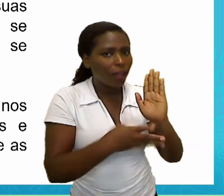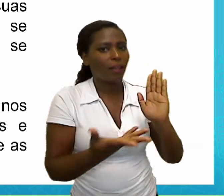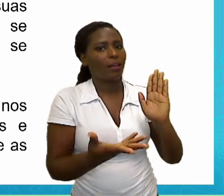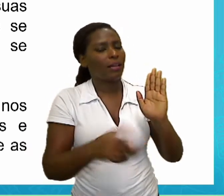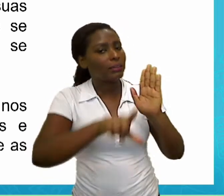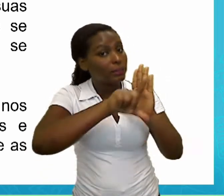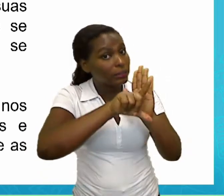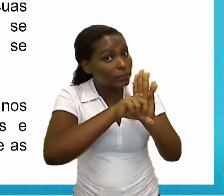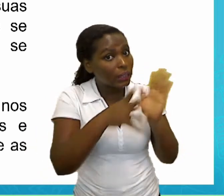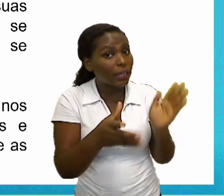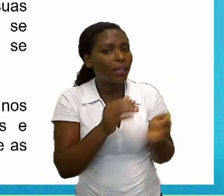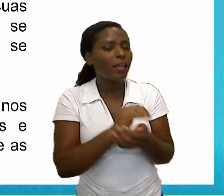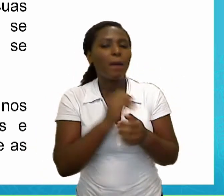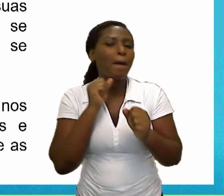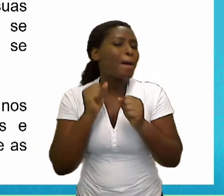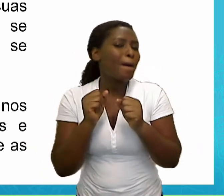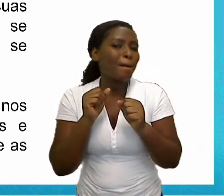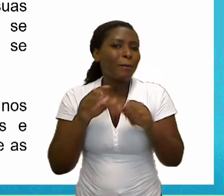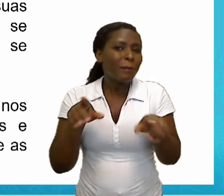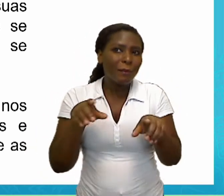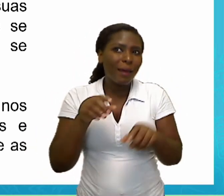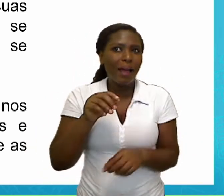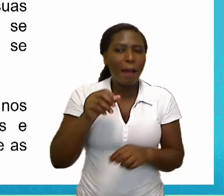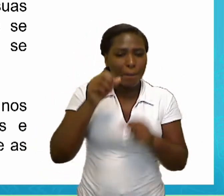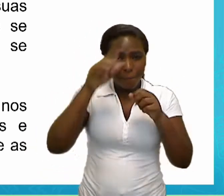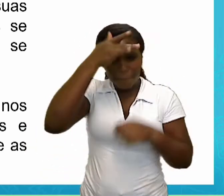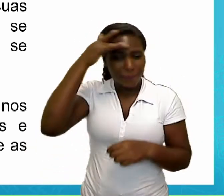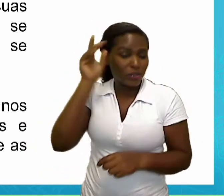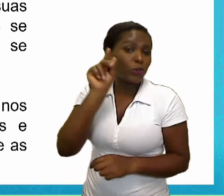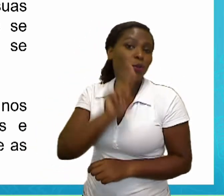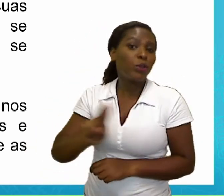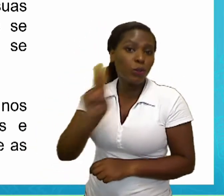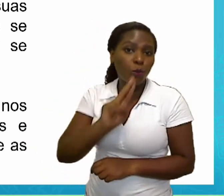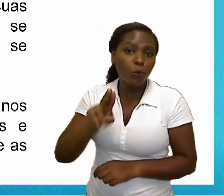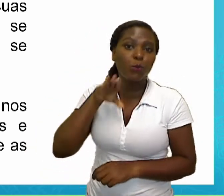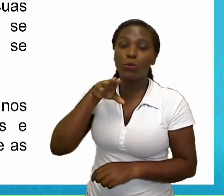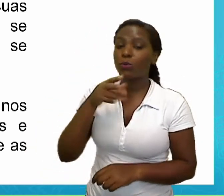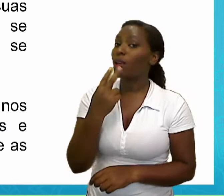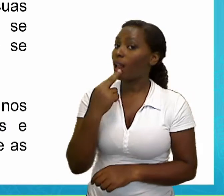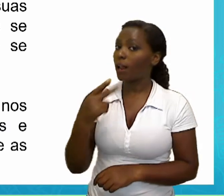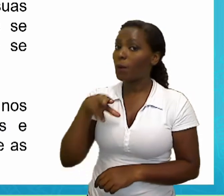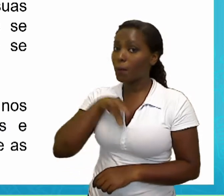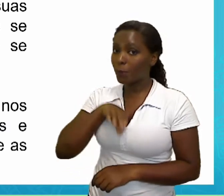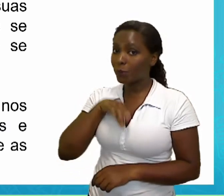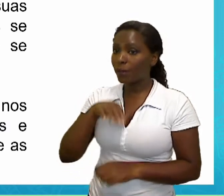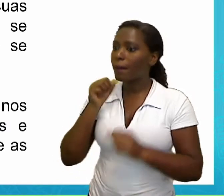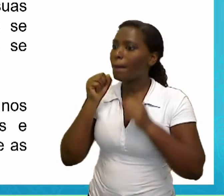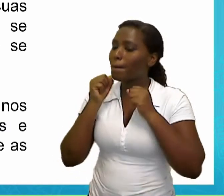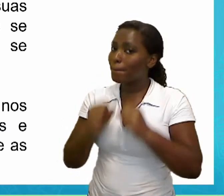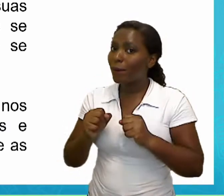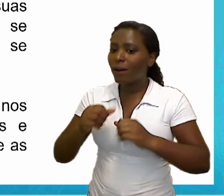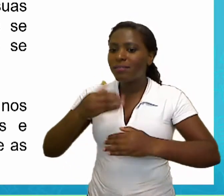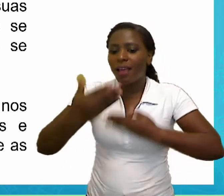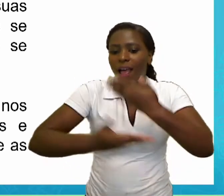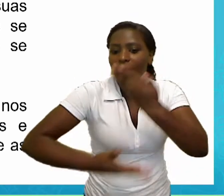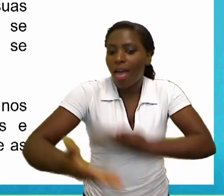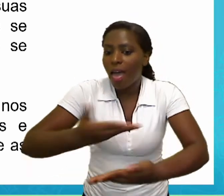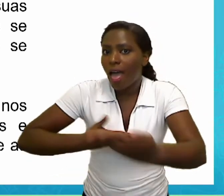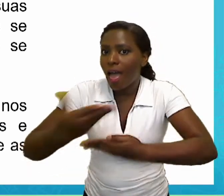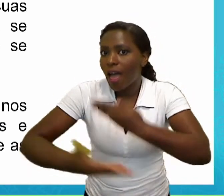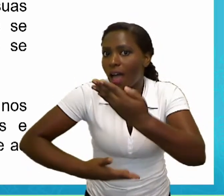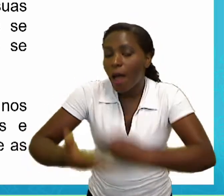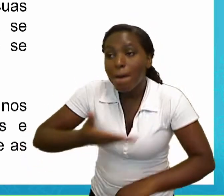e com todos com quem elas se relacionam. A língua também modifica a forma como